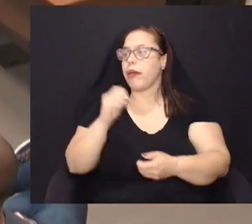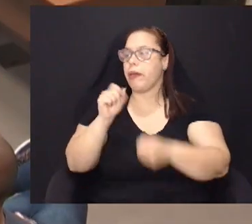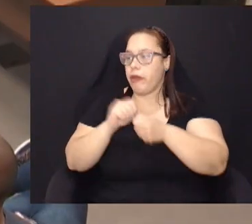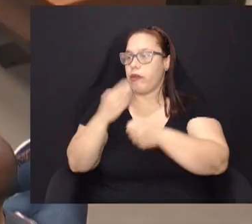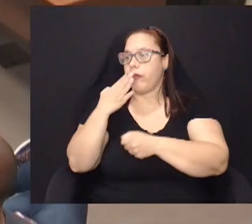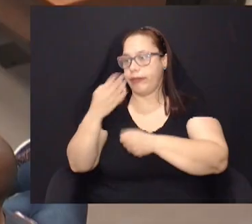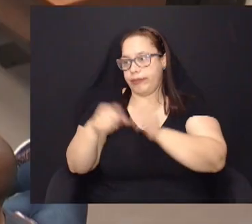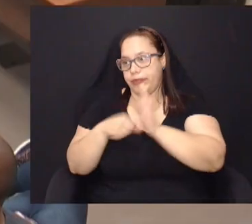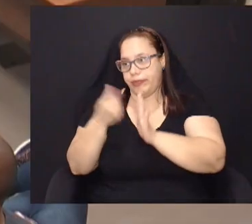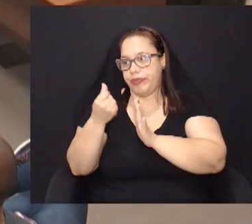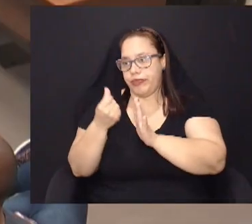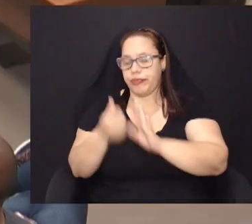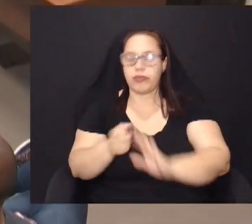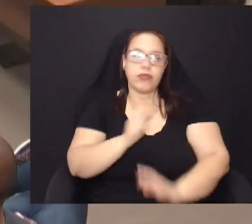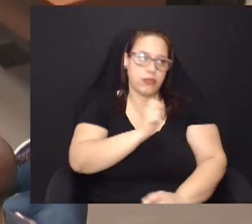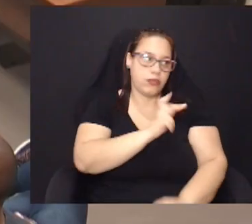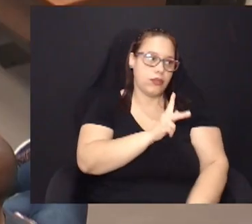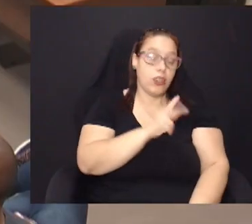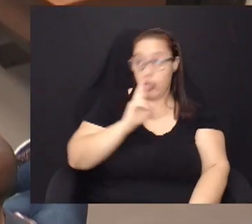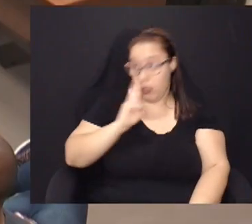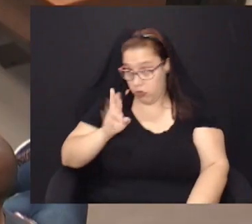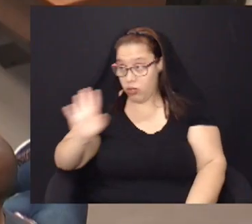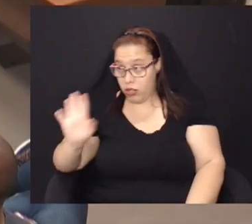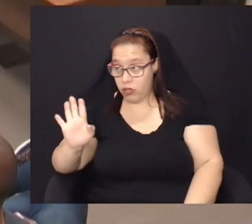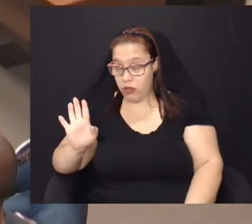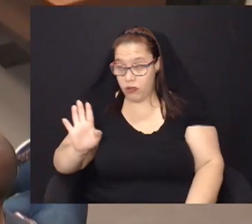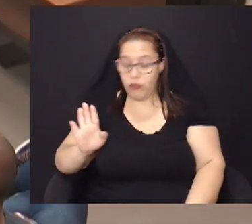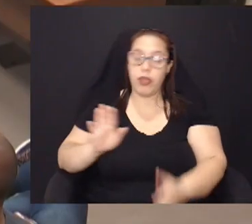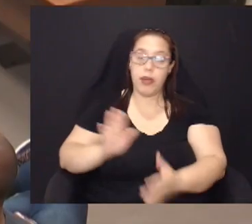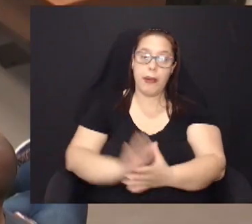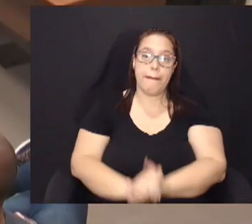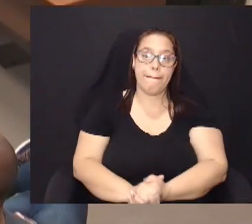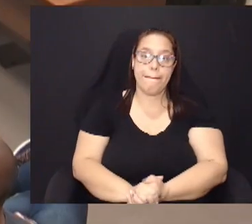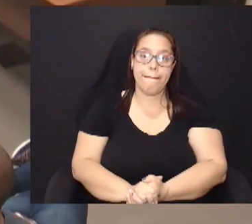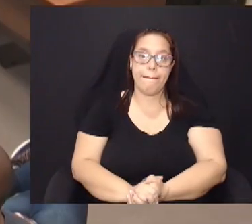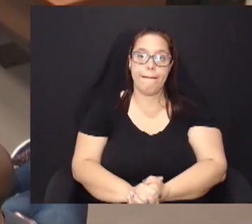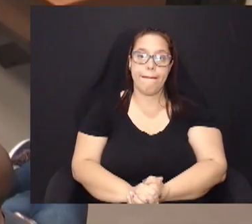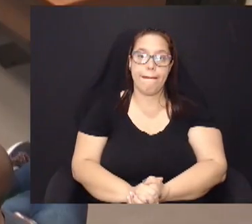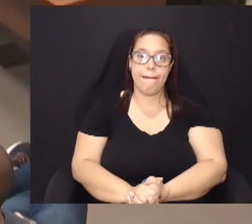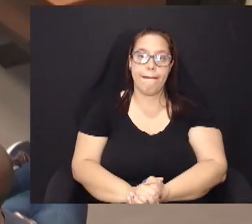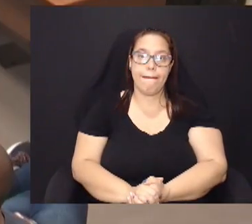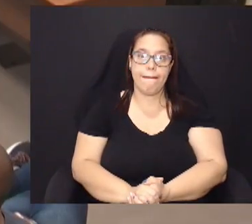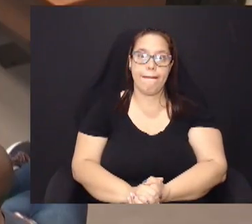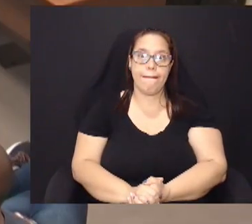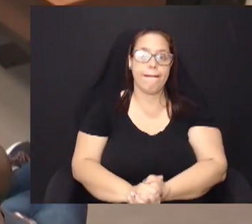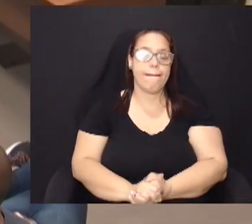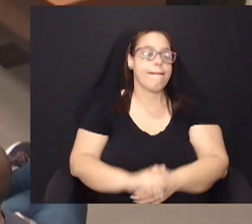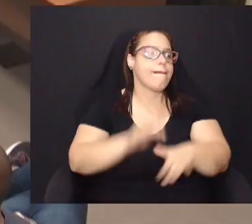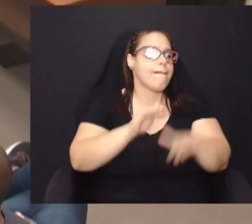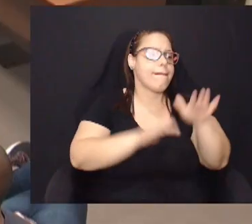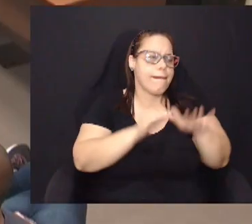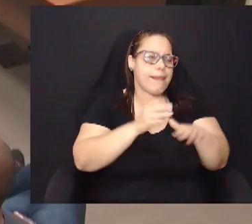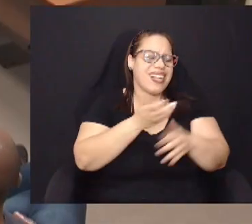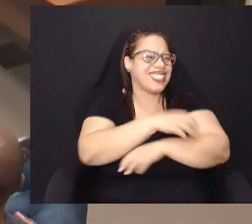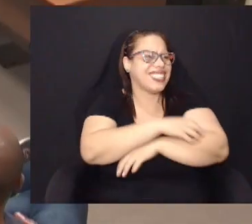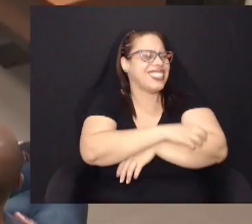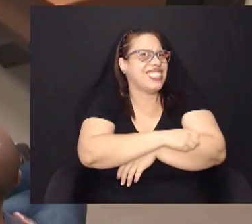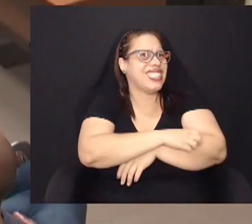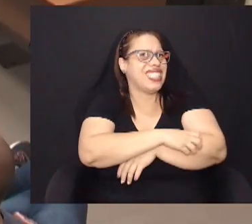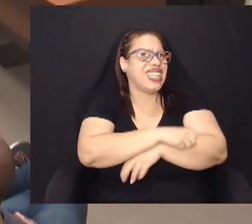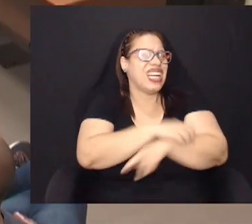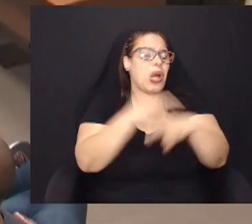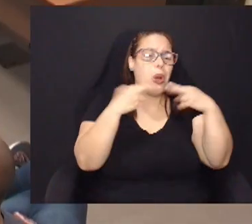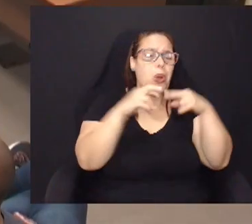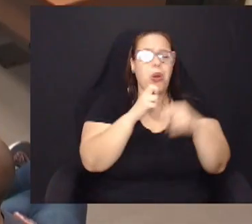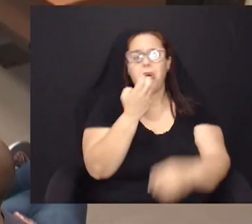Isso. Respondido? Vamos lá. Não, ficou um pouco vago, porque às vezes pode ter uma reclamação ou outra,